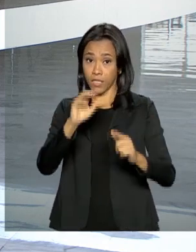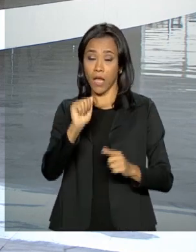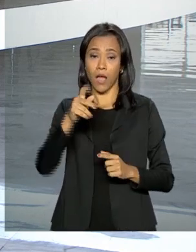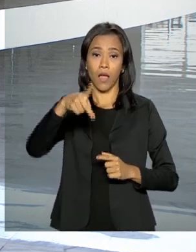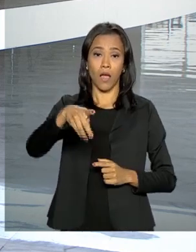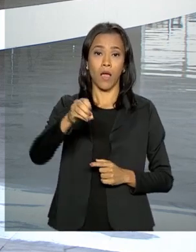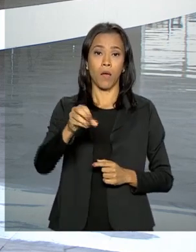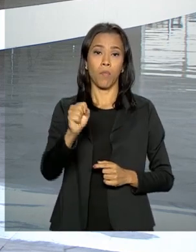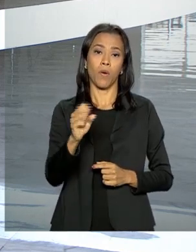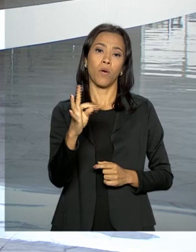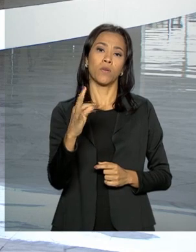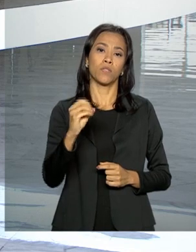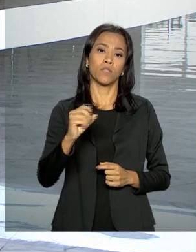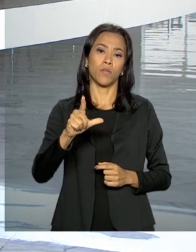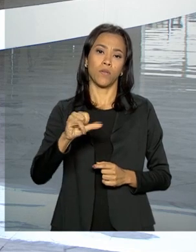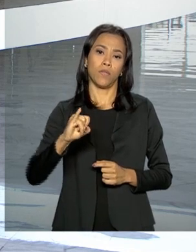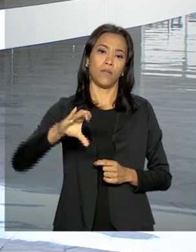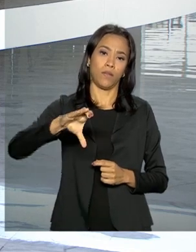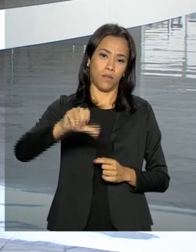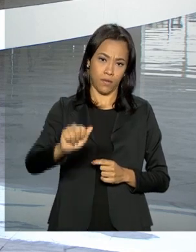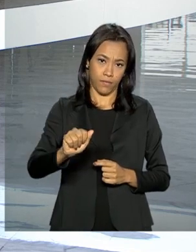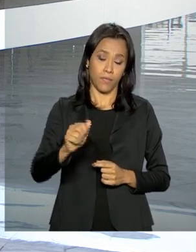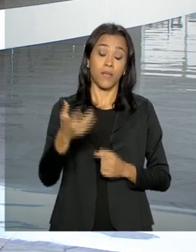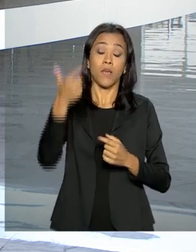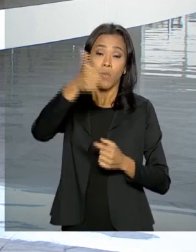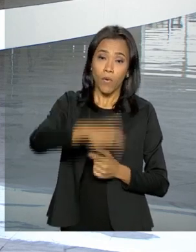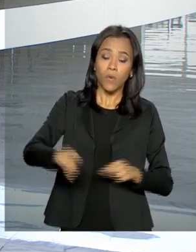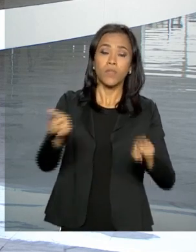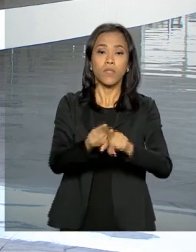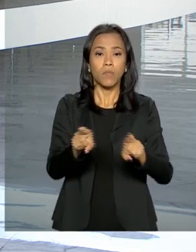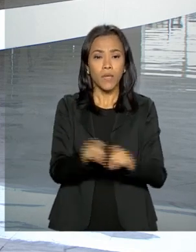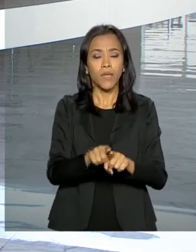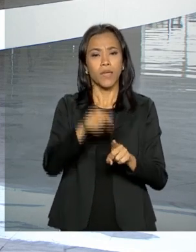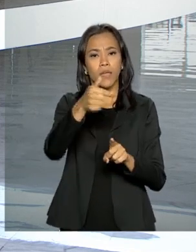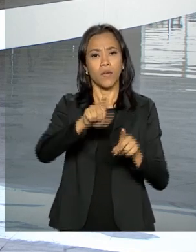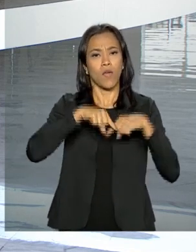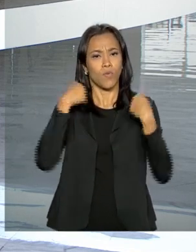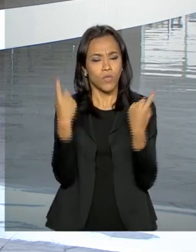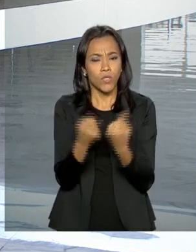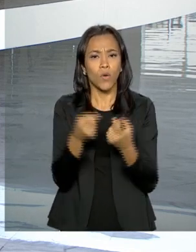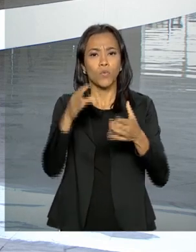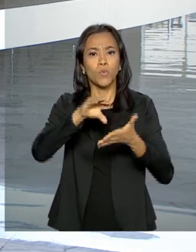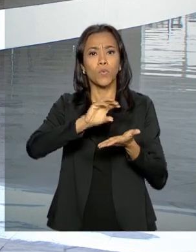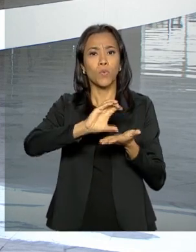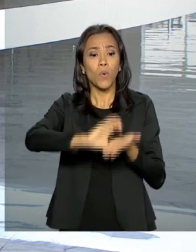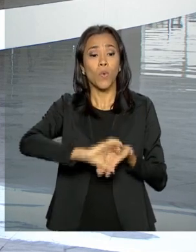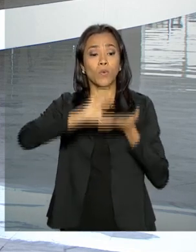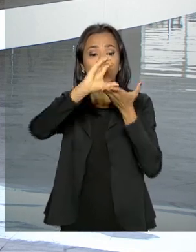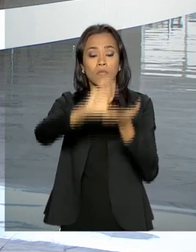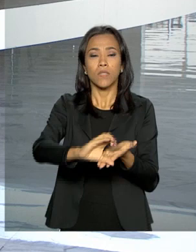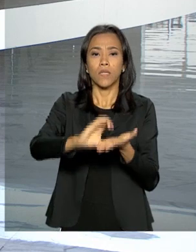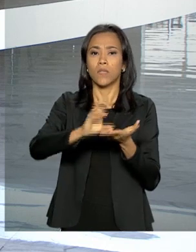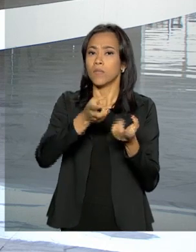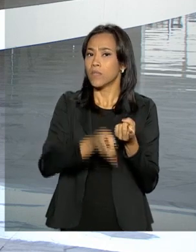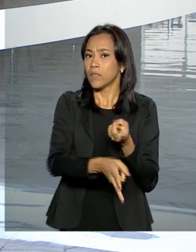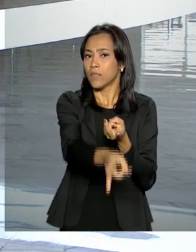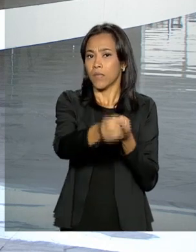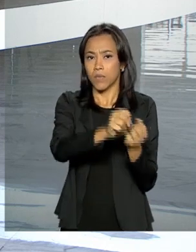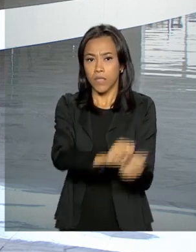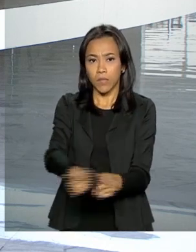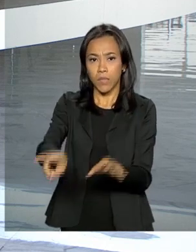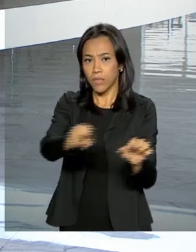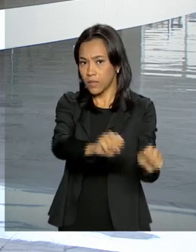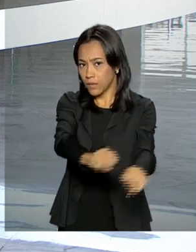E às duas e meia da tarde, começa mais uma reunião do Conselho de Governo. Reunião que tem acontecido semanalmente,